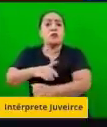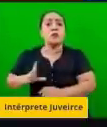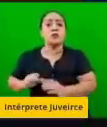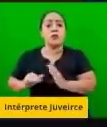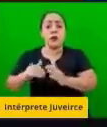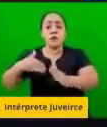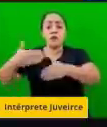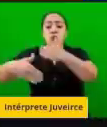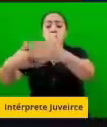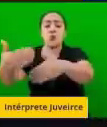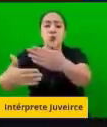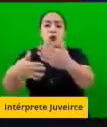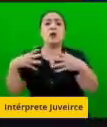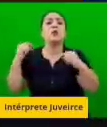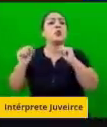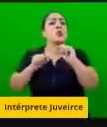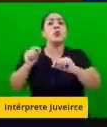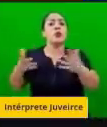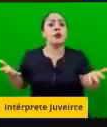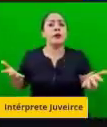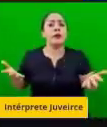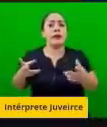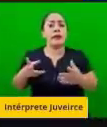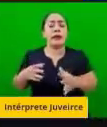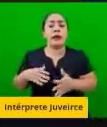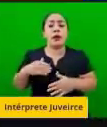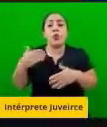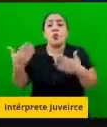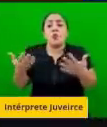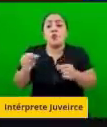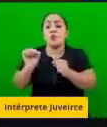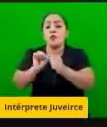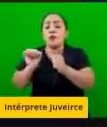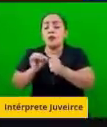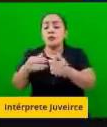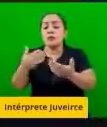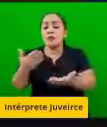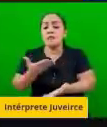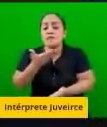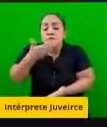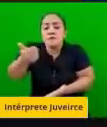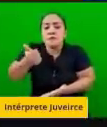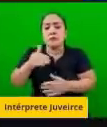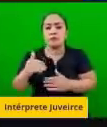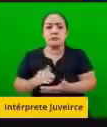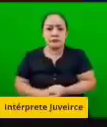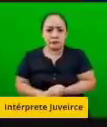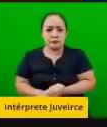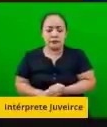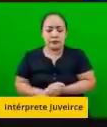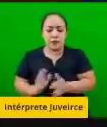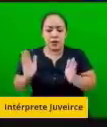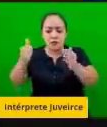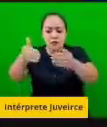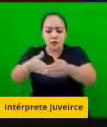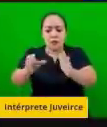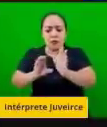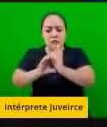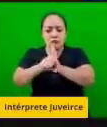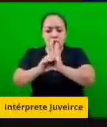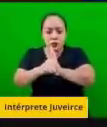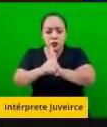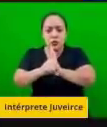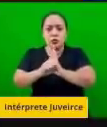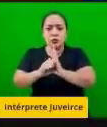nosso referencial, a habilidade que estará relacionada a esse conteúdo e a esse documento histórico. Então, veja